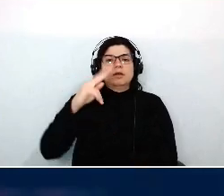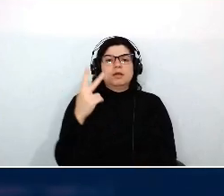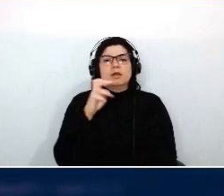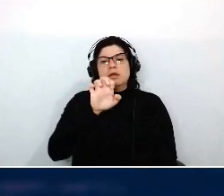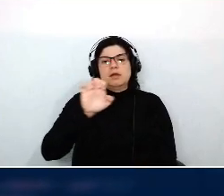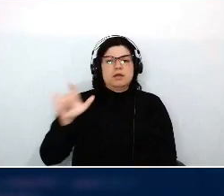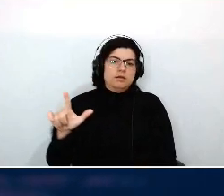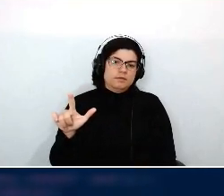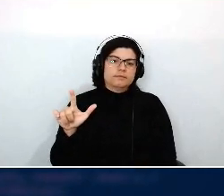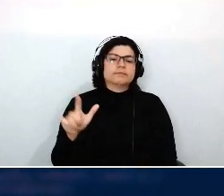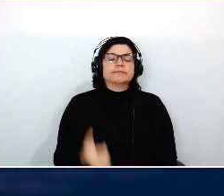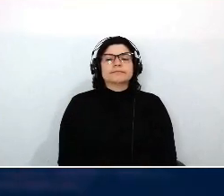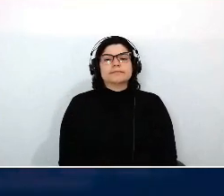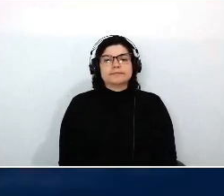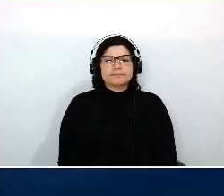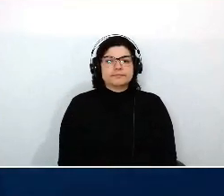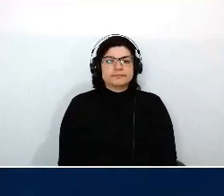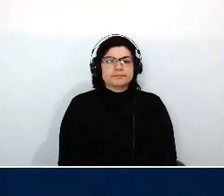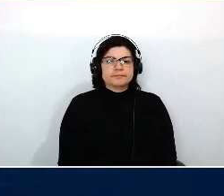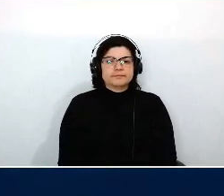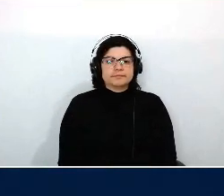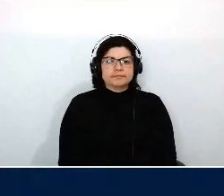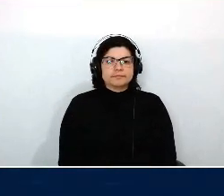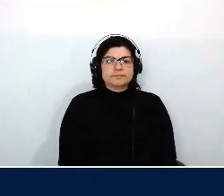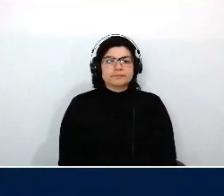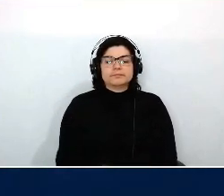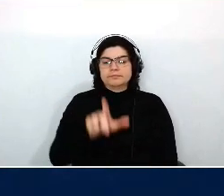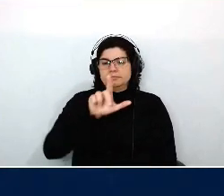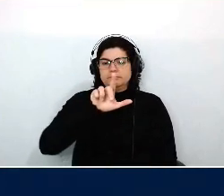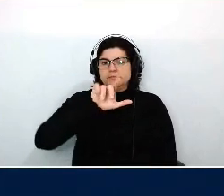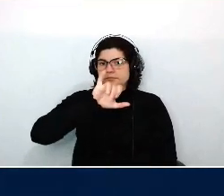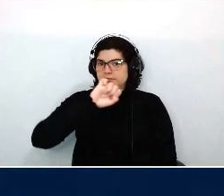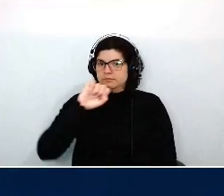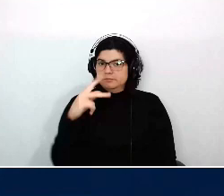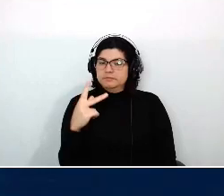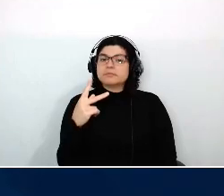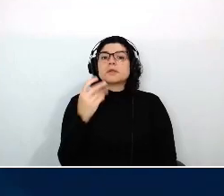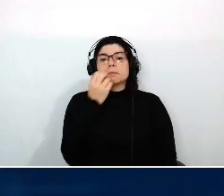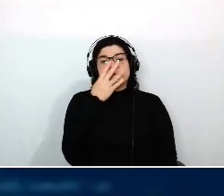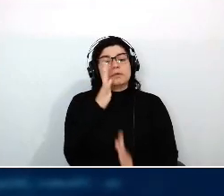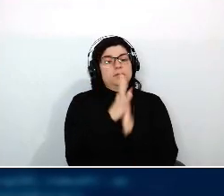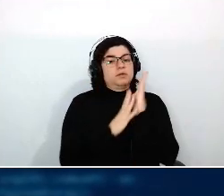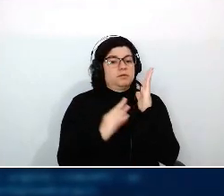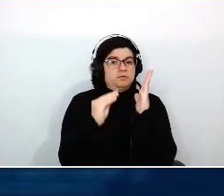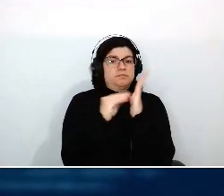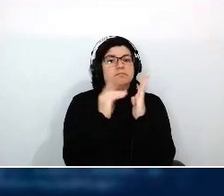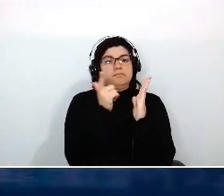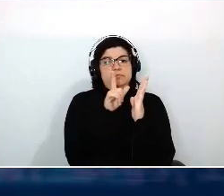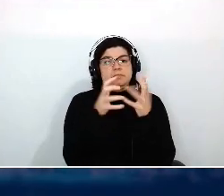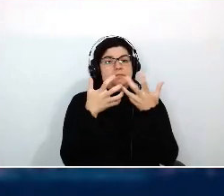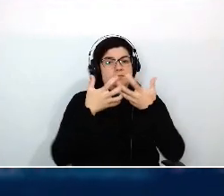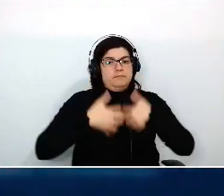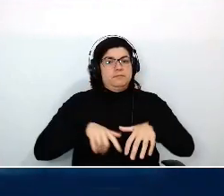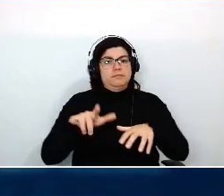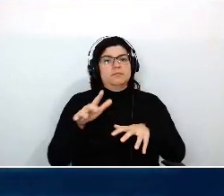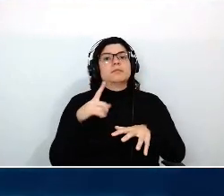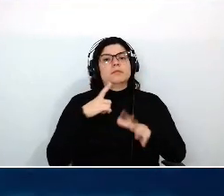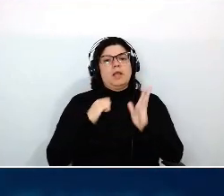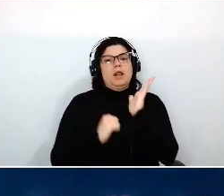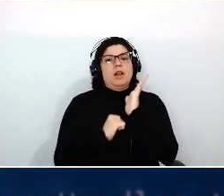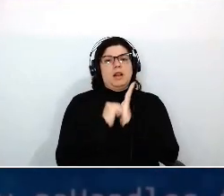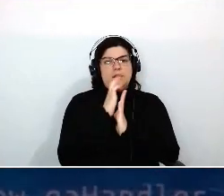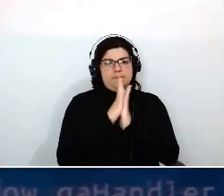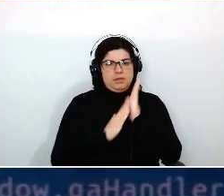FEL. O Lisp, como uma boa linguagem de programação funcional, foi inspirada em cálculo lambda e ela usa